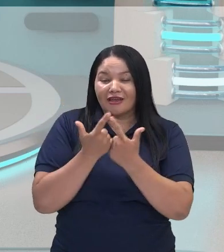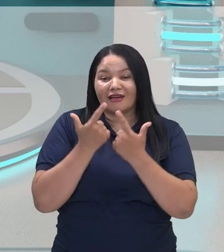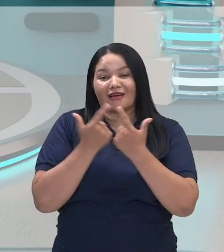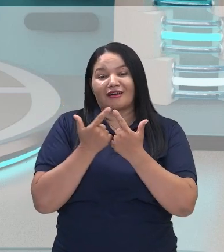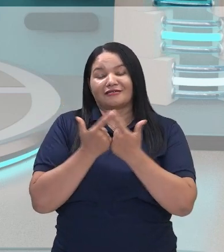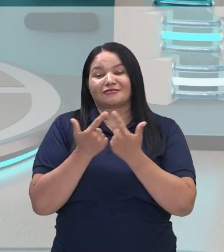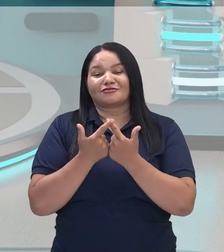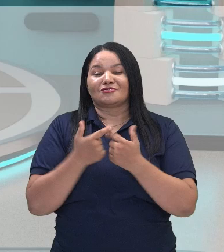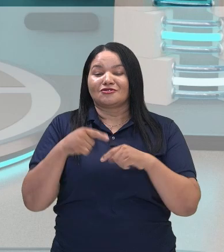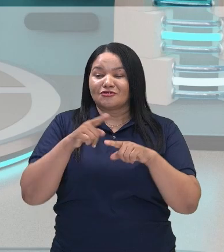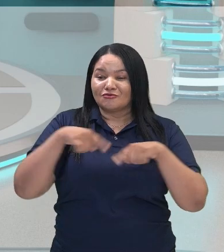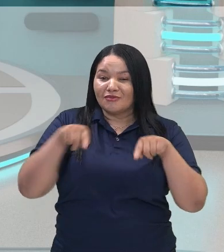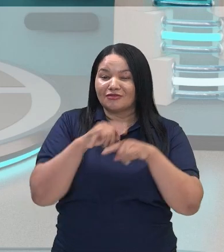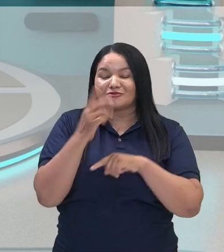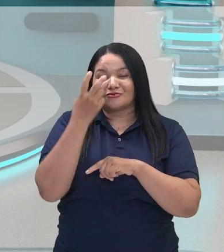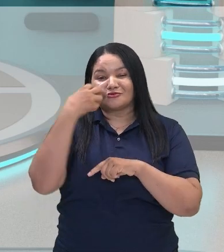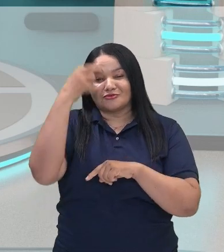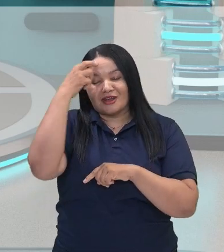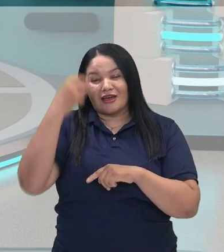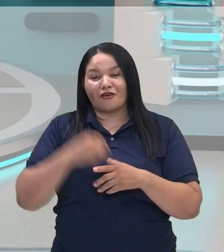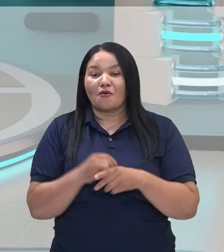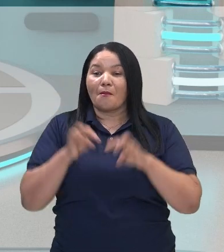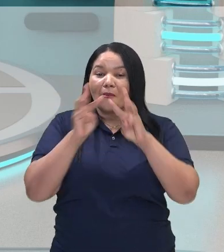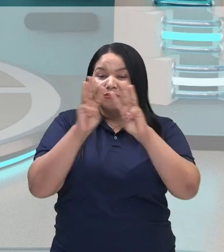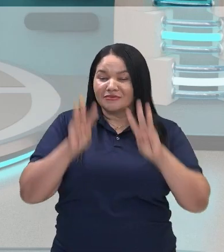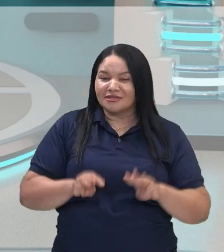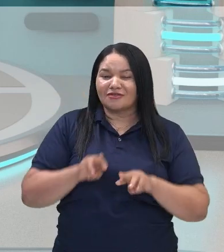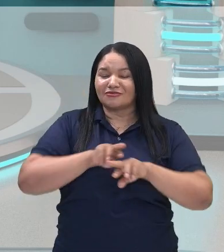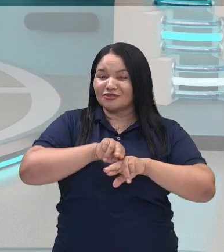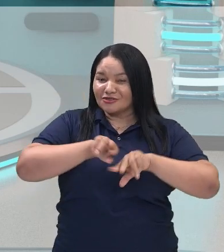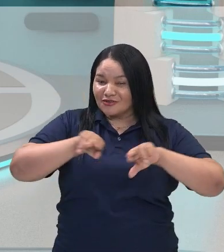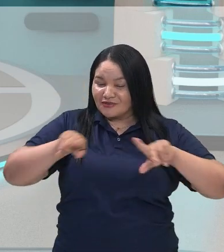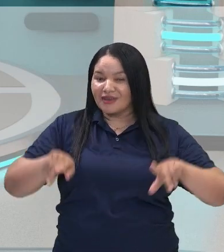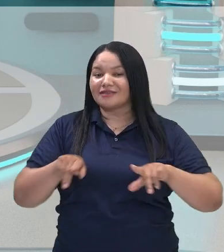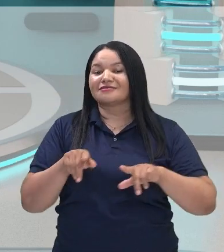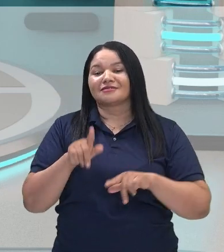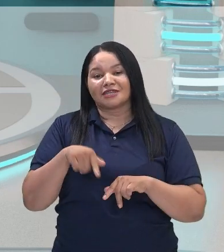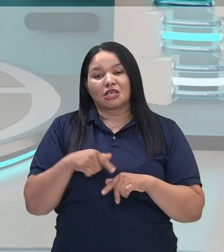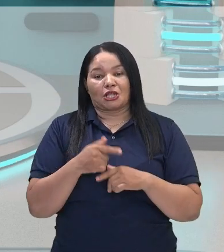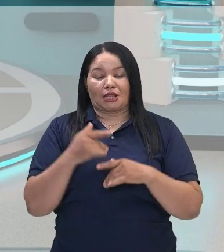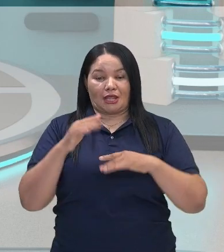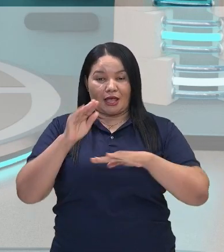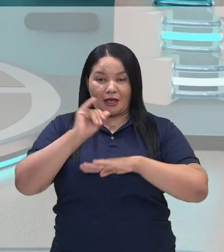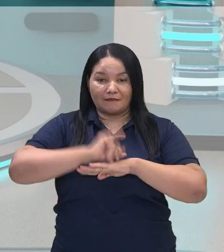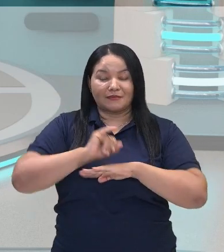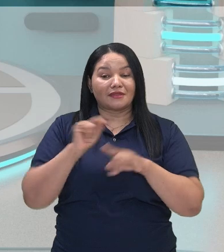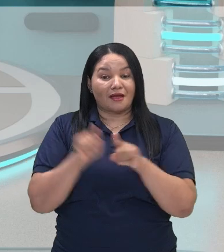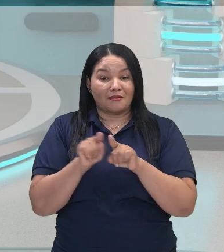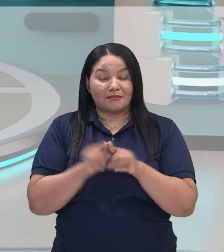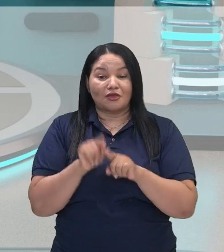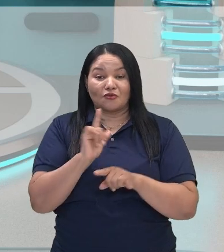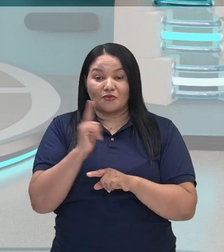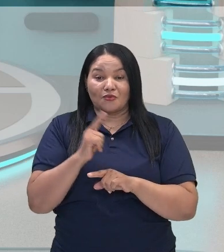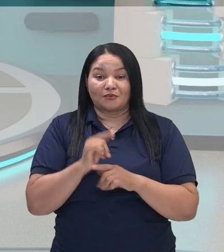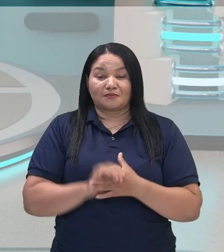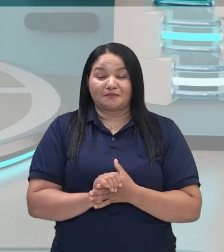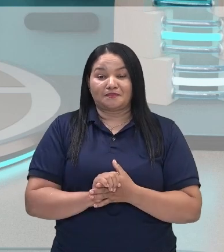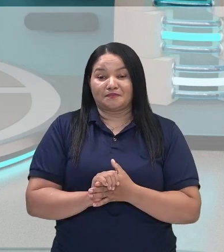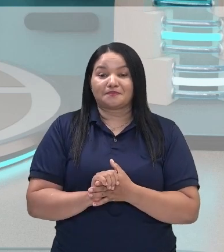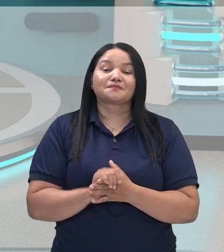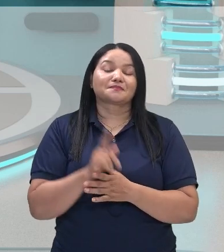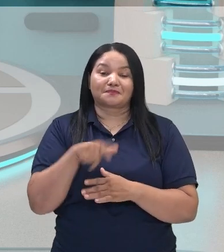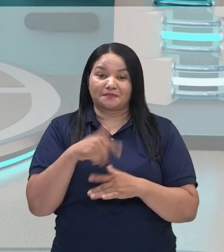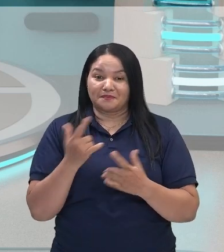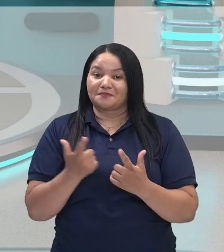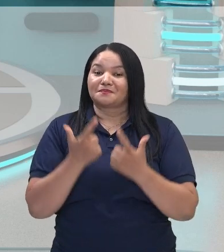espaços culturais, né, museus e etc., sendo a capital. E o nosso cartão postal é o quê? O Teatro